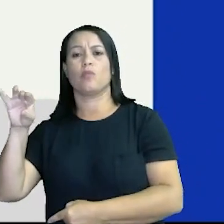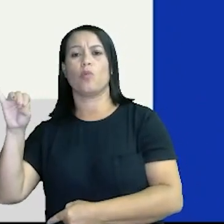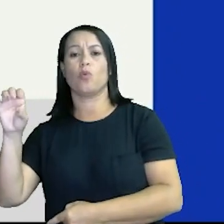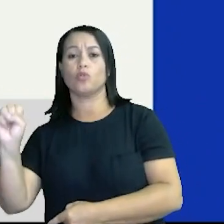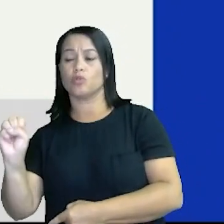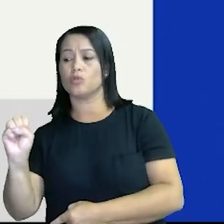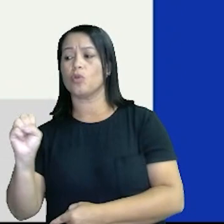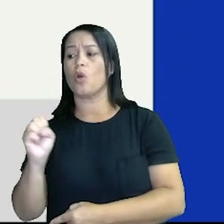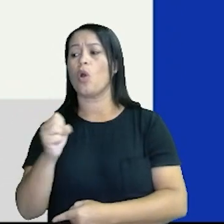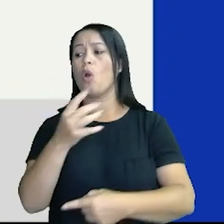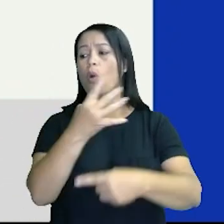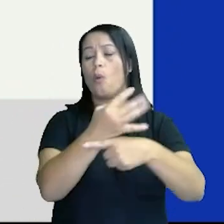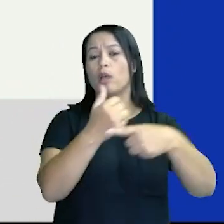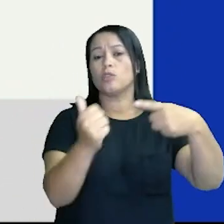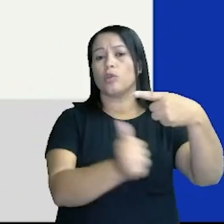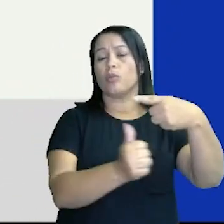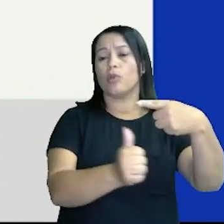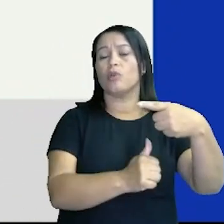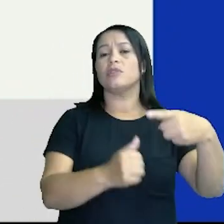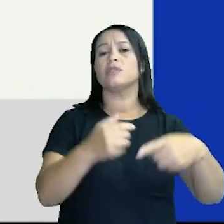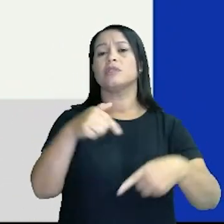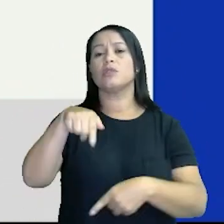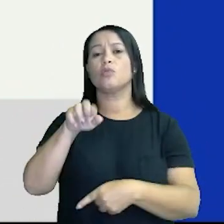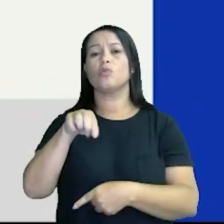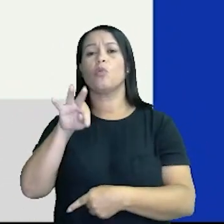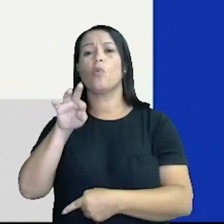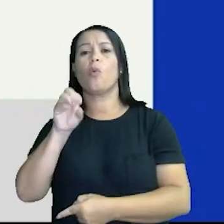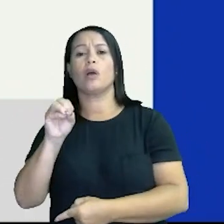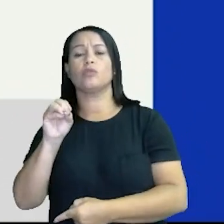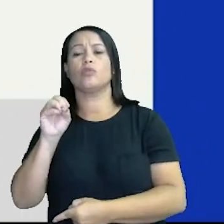3/10. 4 sobre 11, como é que se lê?